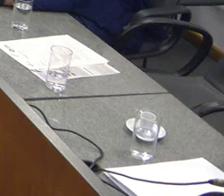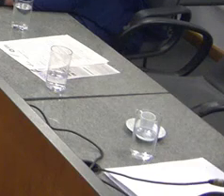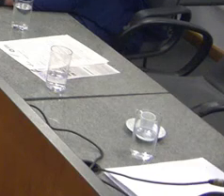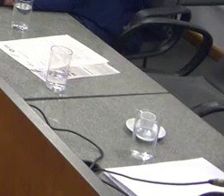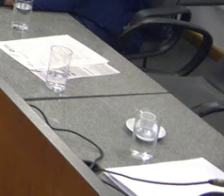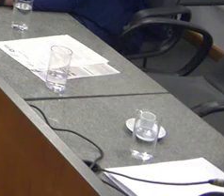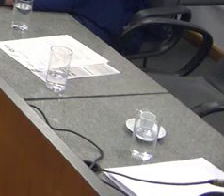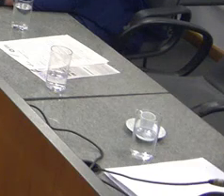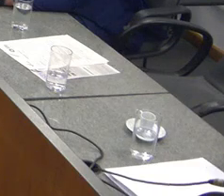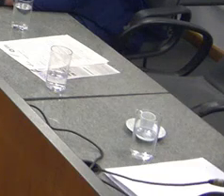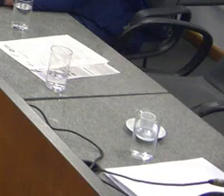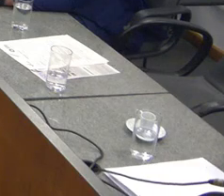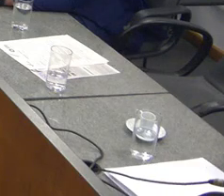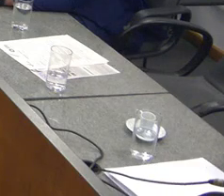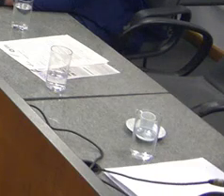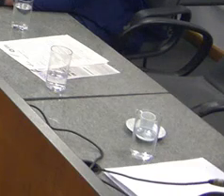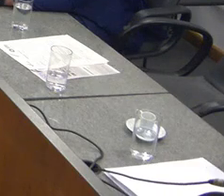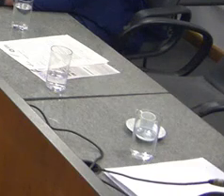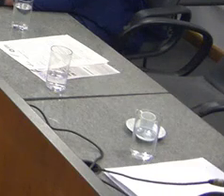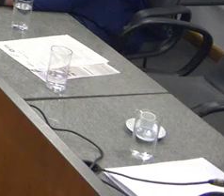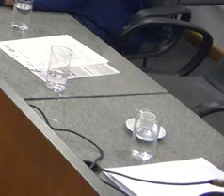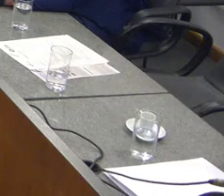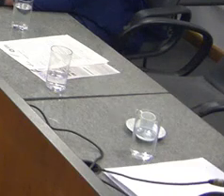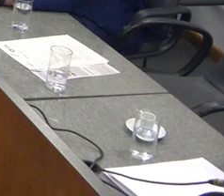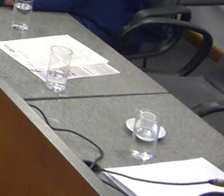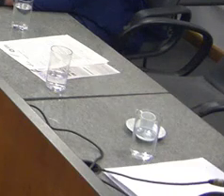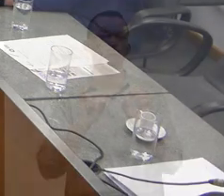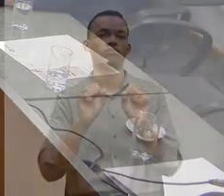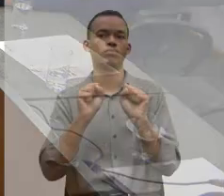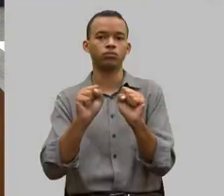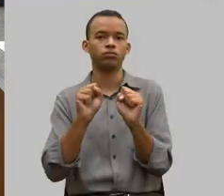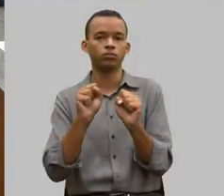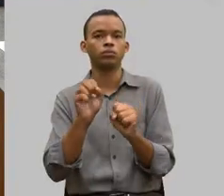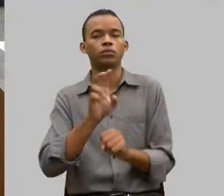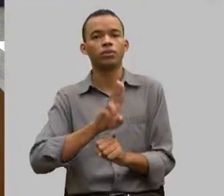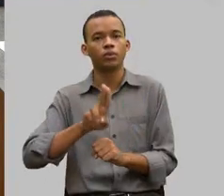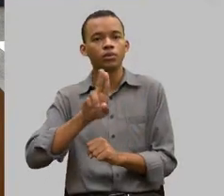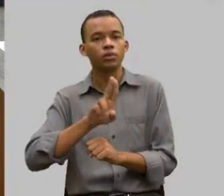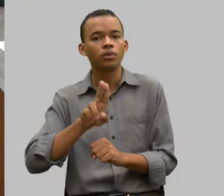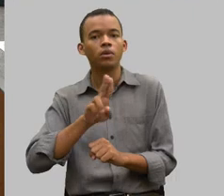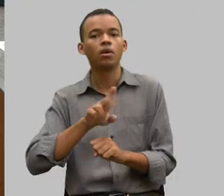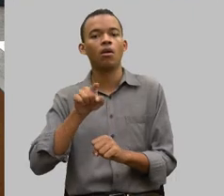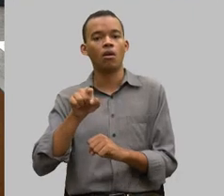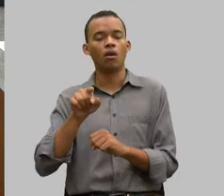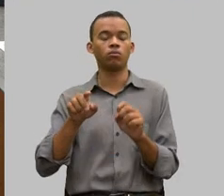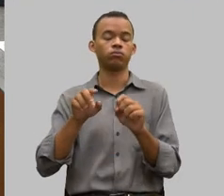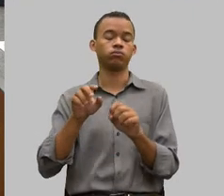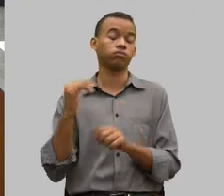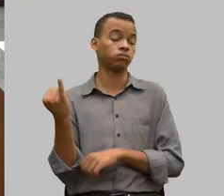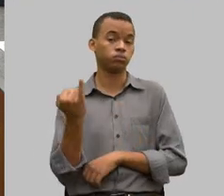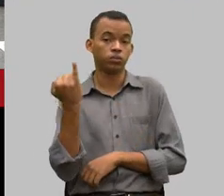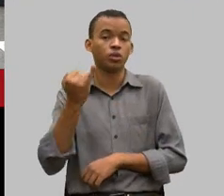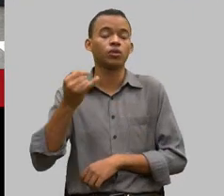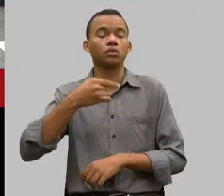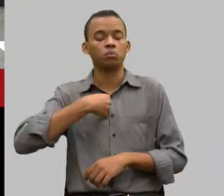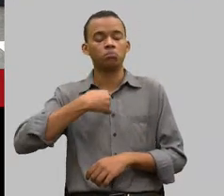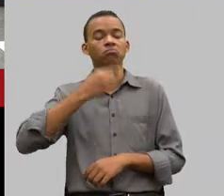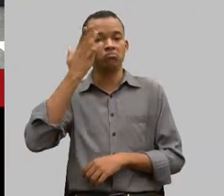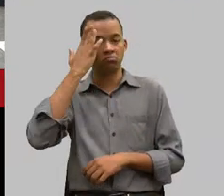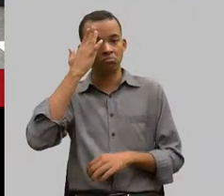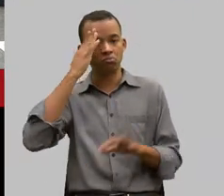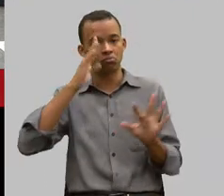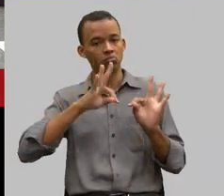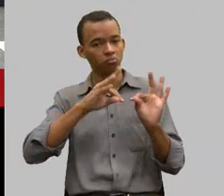dos empresários de todos aqueles que podem ajudar numa causa que é uma causa que eu tenho certeza todos aqui ind distintivamente